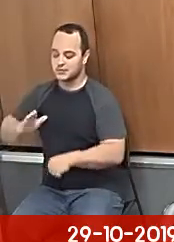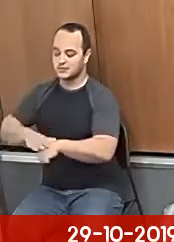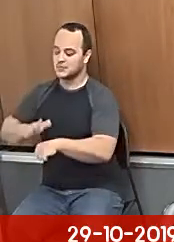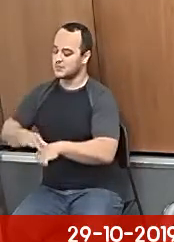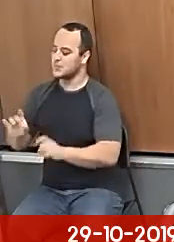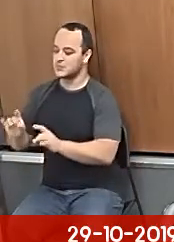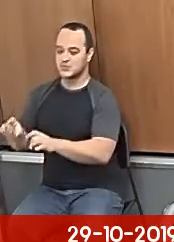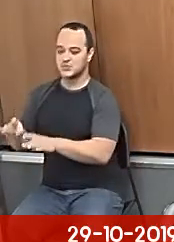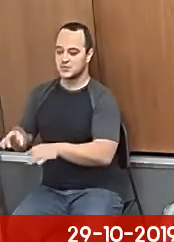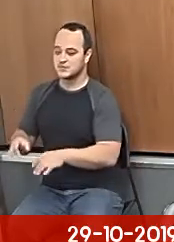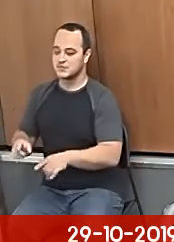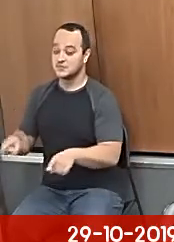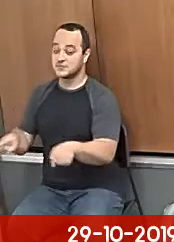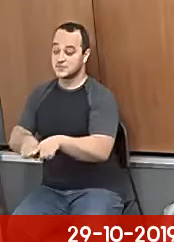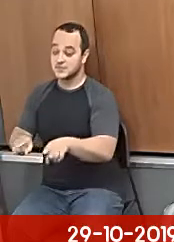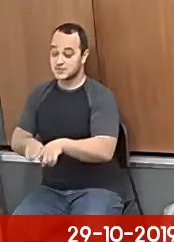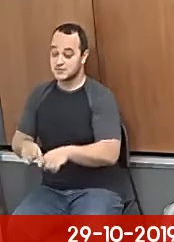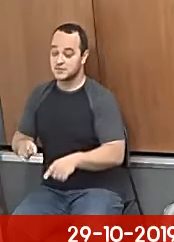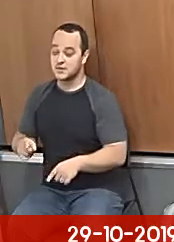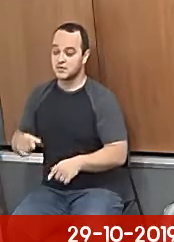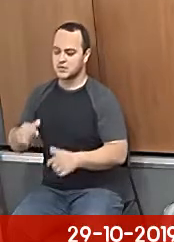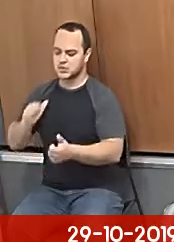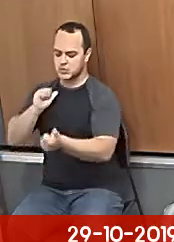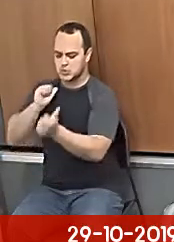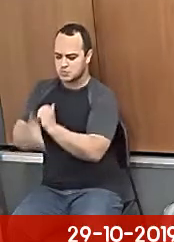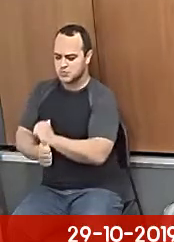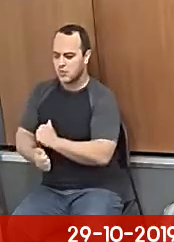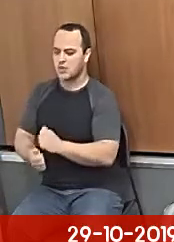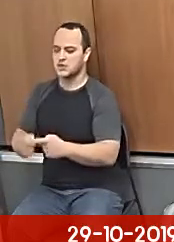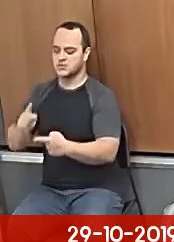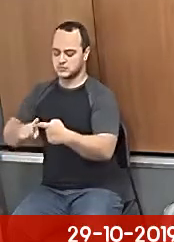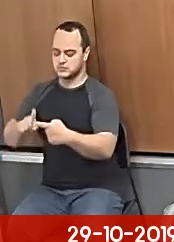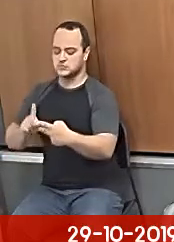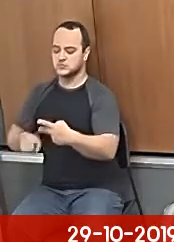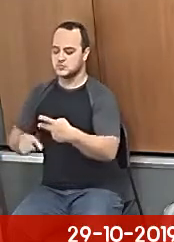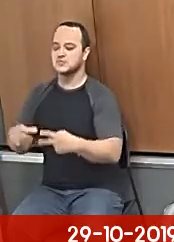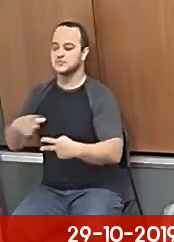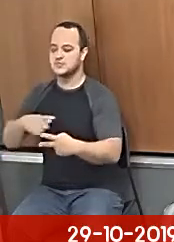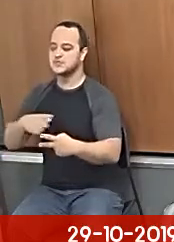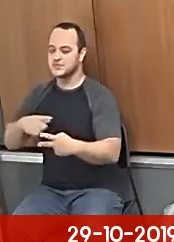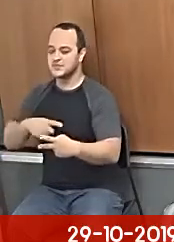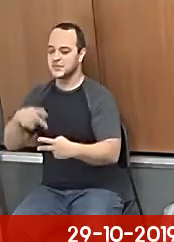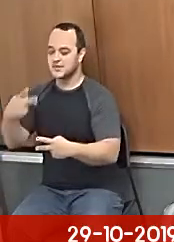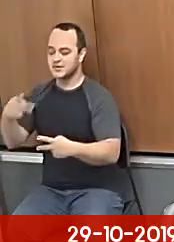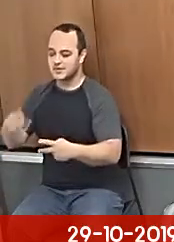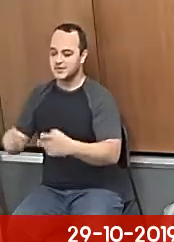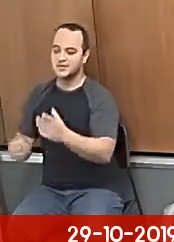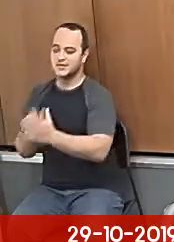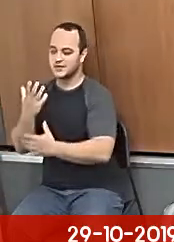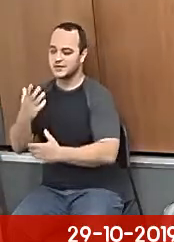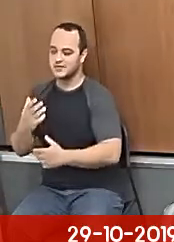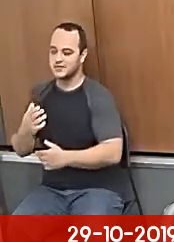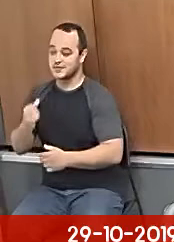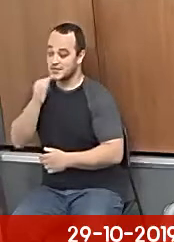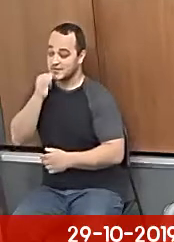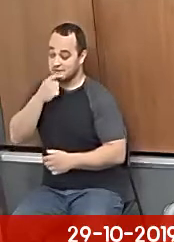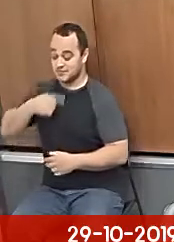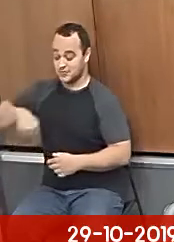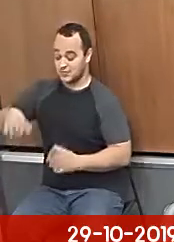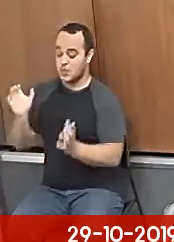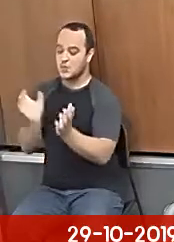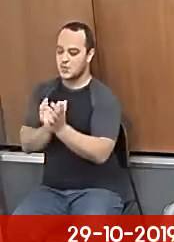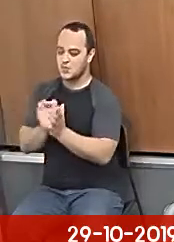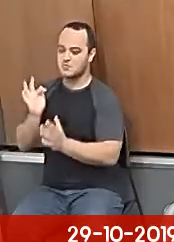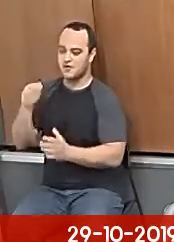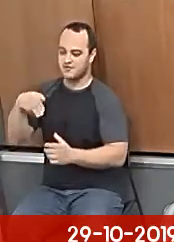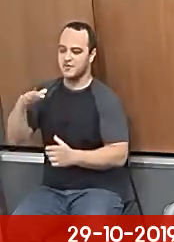aí com duas vertentes nas mãos, enquanto a gente, por exemplo, enquanto federação, nós somos fomentadores do